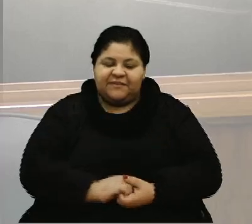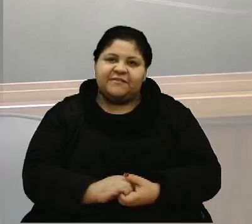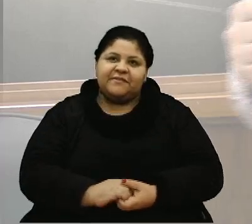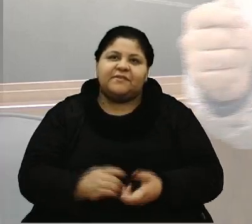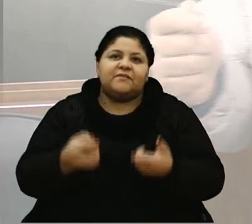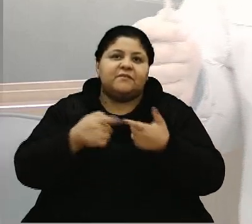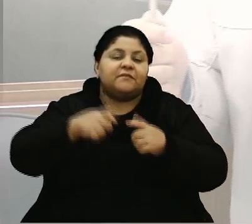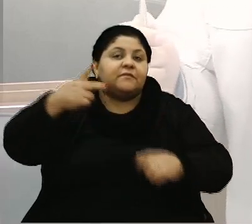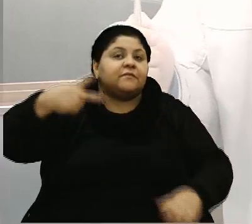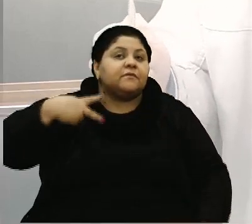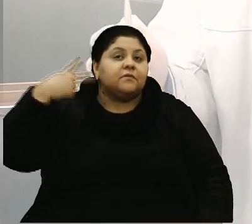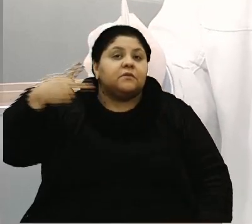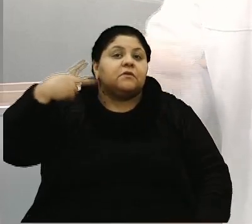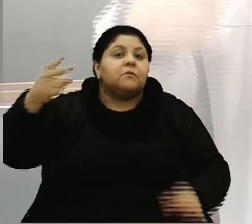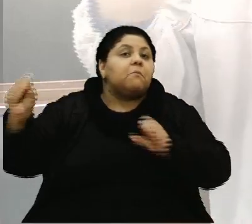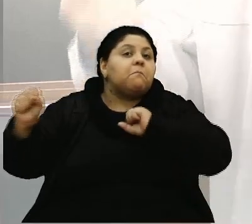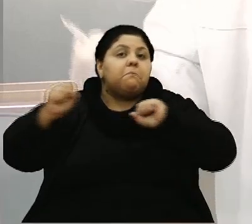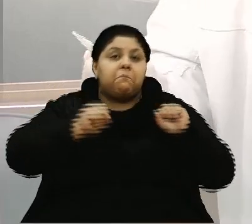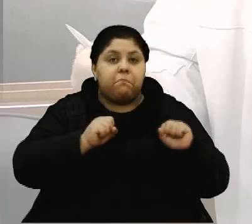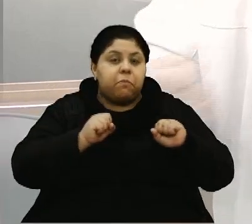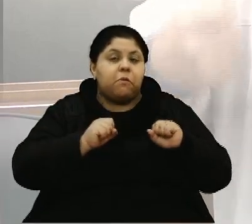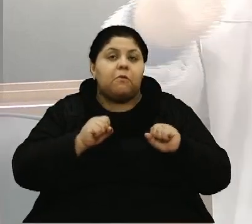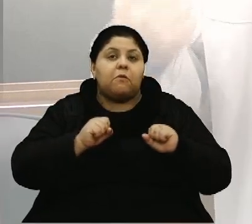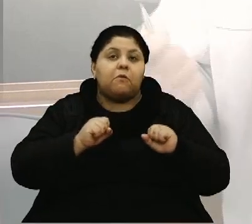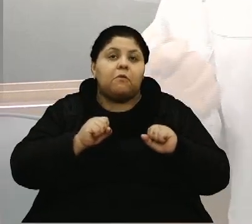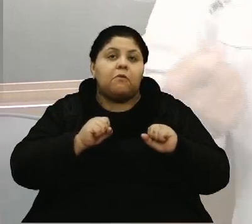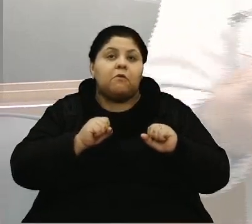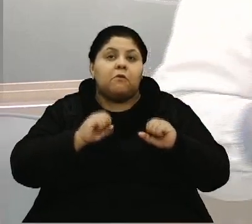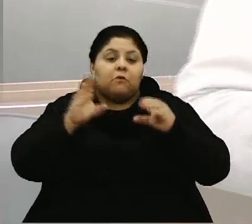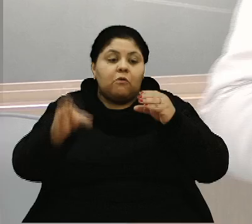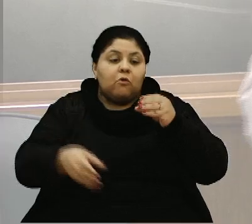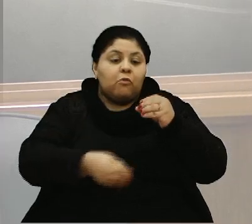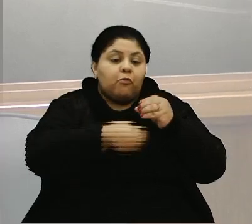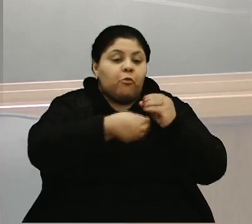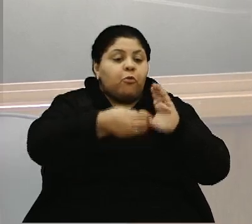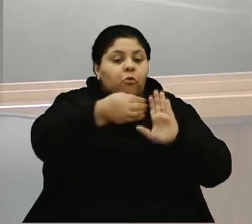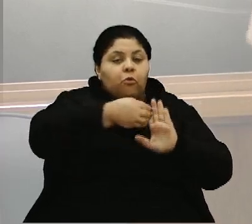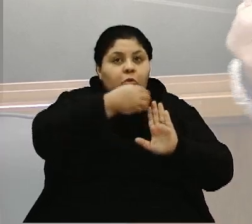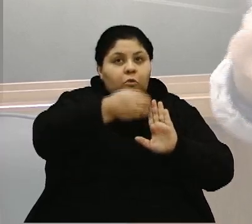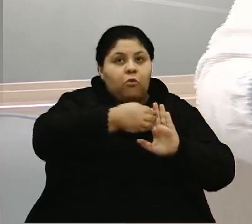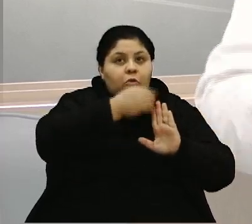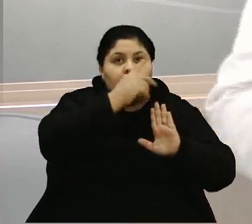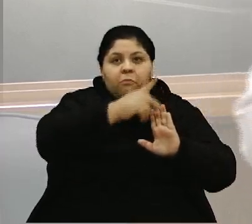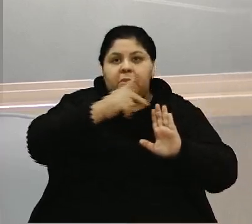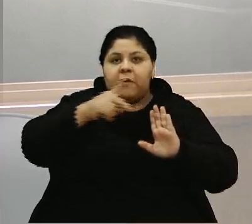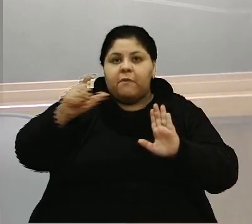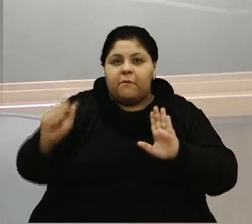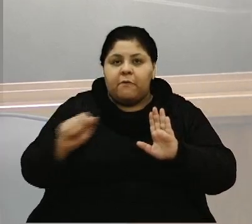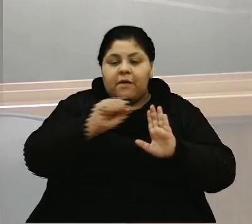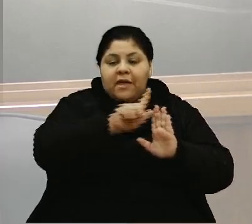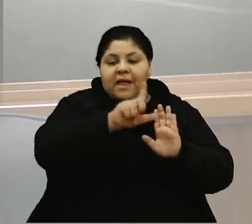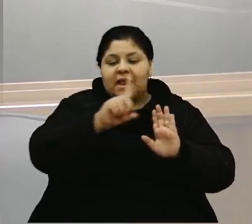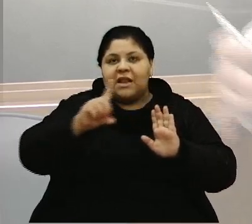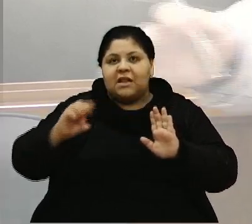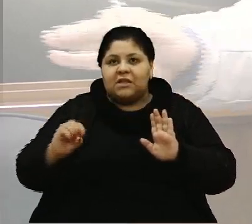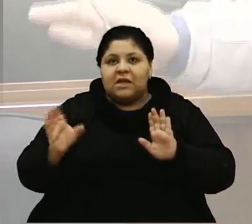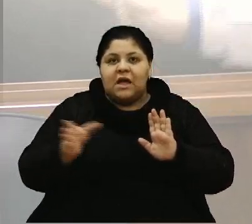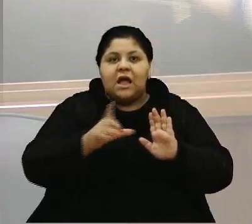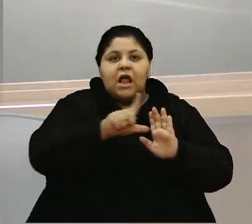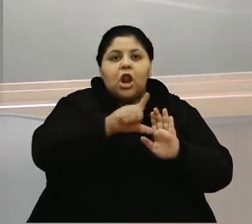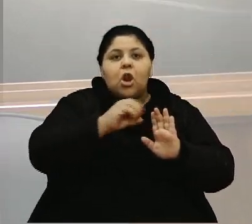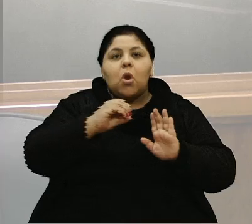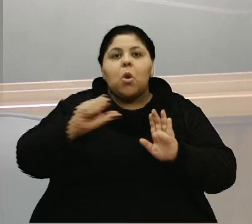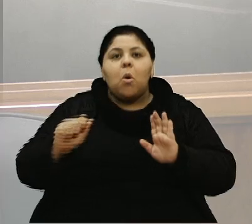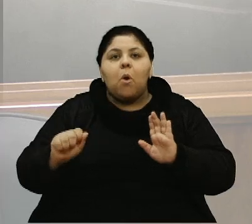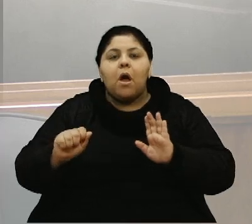Mas os vereadores podem emendar o orçamento, o PPA, a LDO e a LOA. Mas